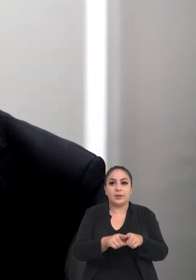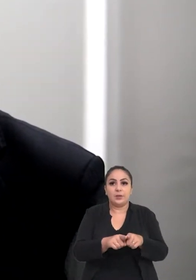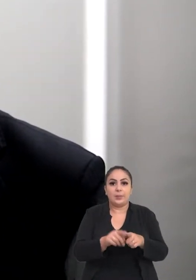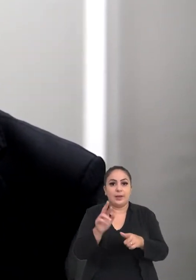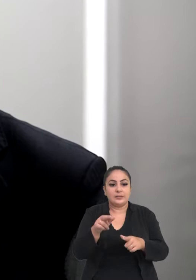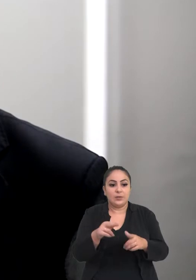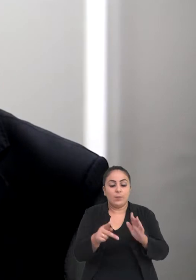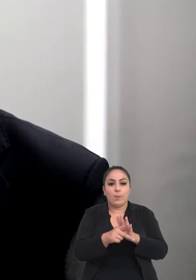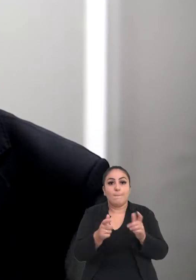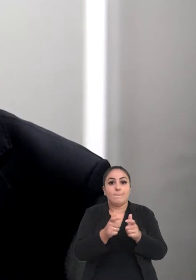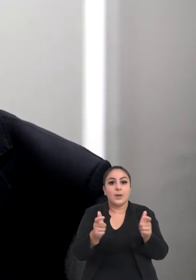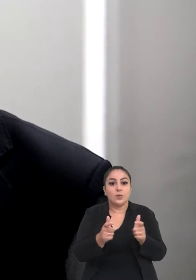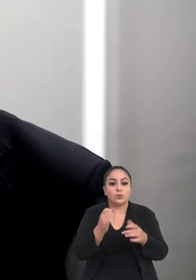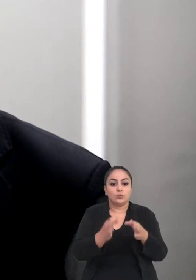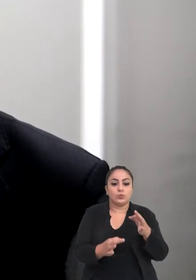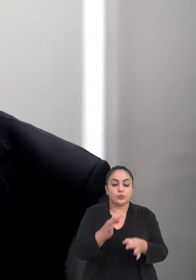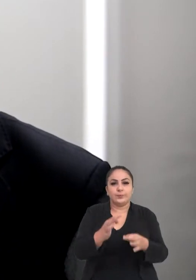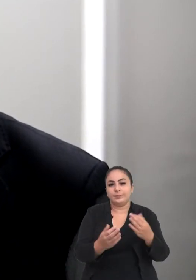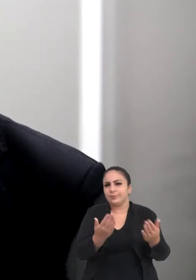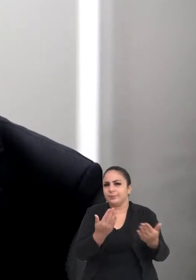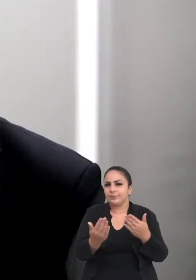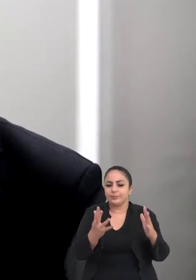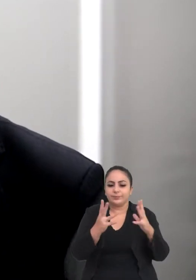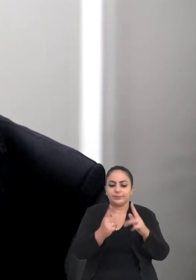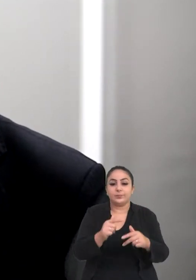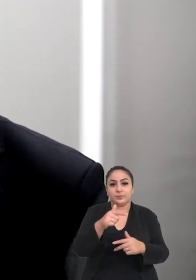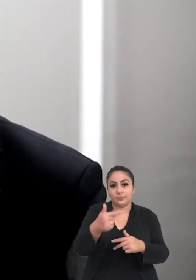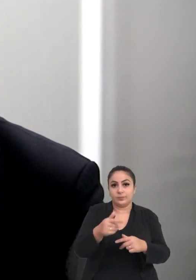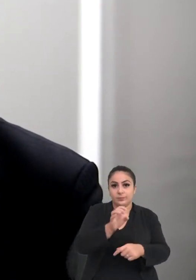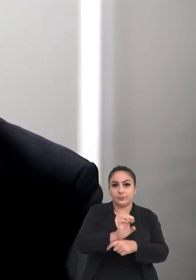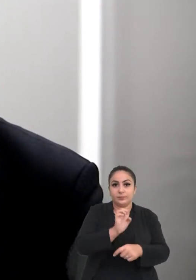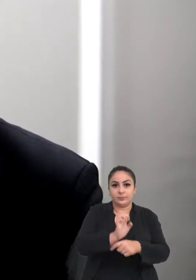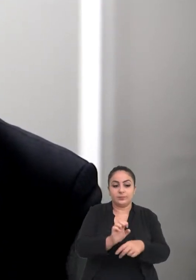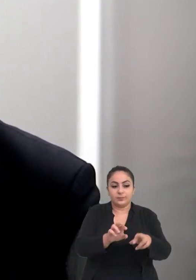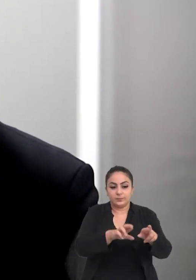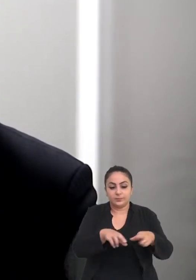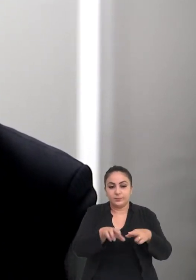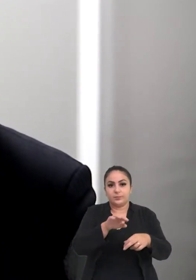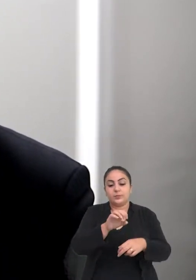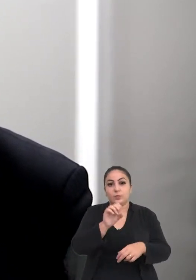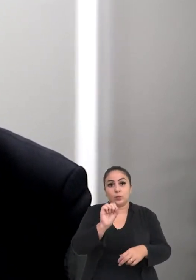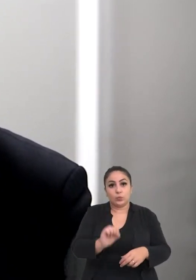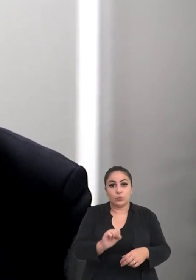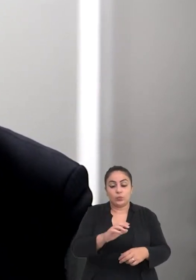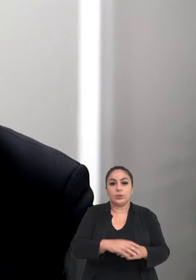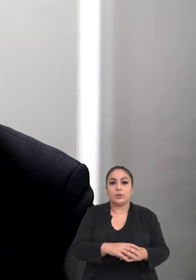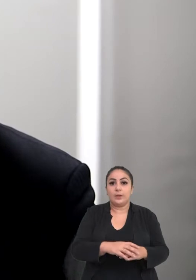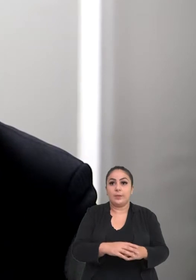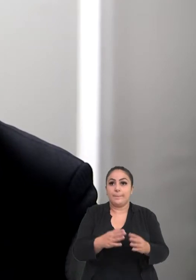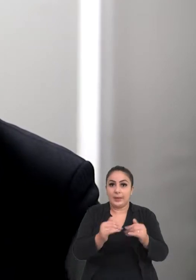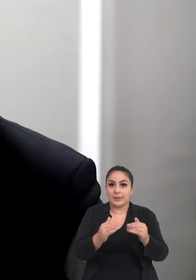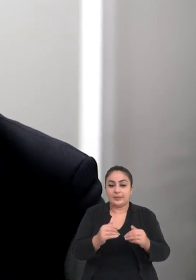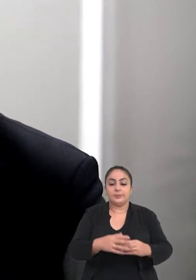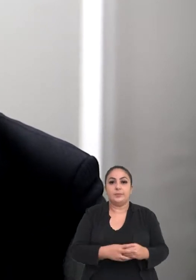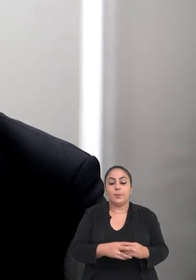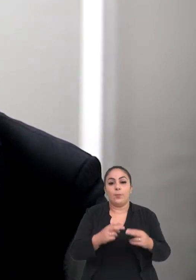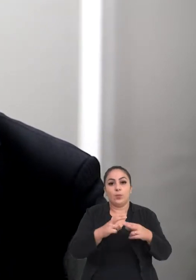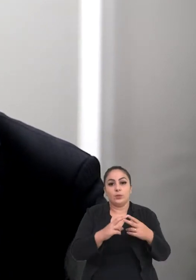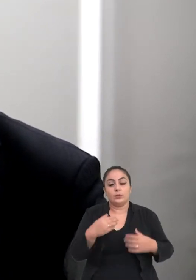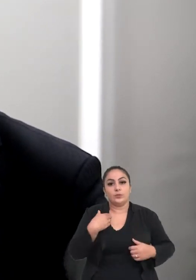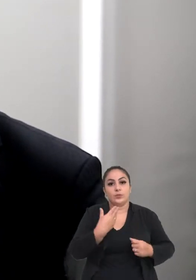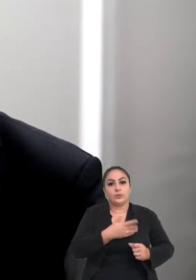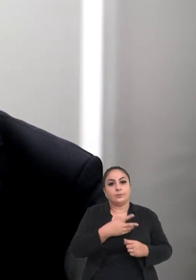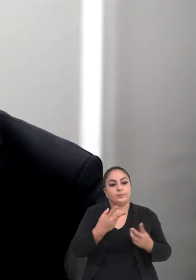uma razoabilidade e uma maior justiça comparando o que os outros estados da região sul e sudeste cobram. Então a